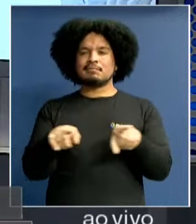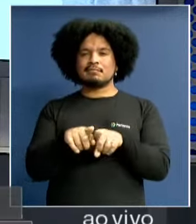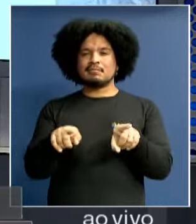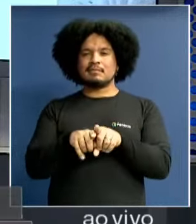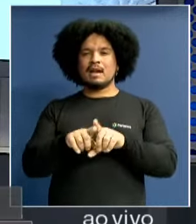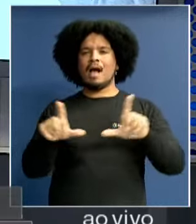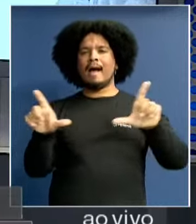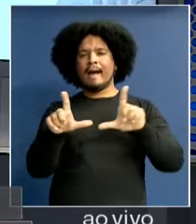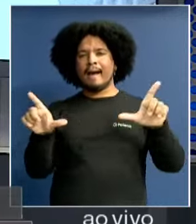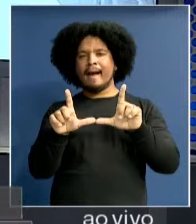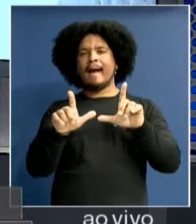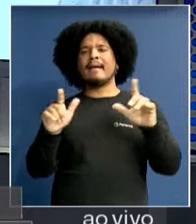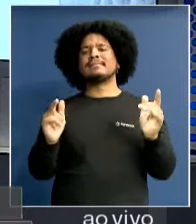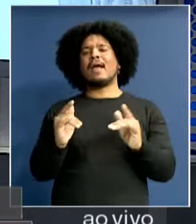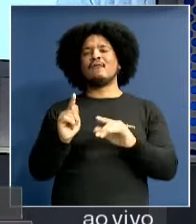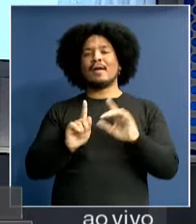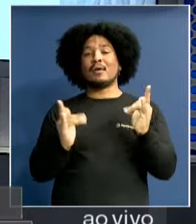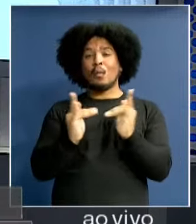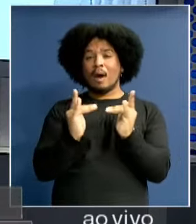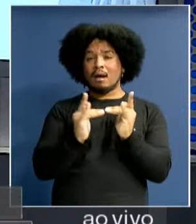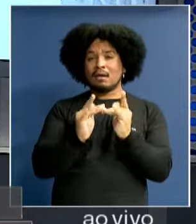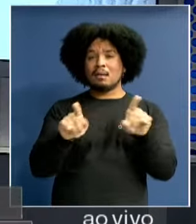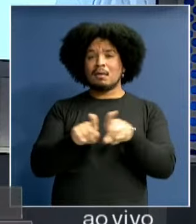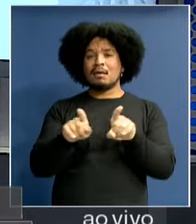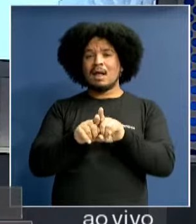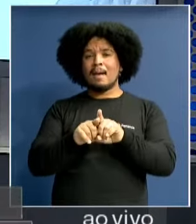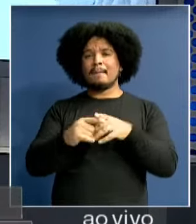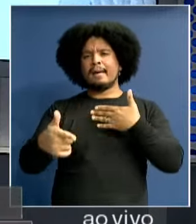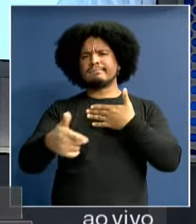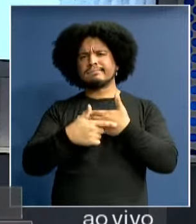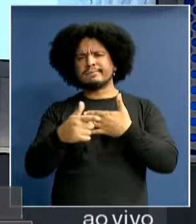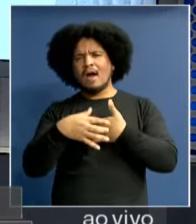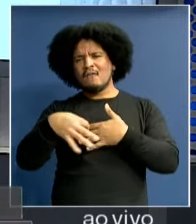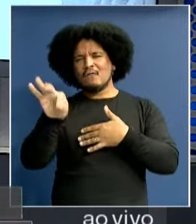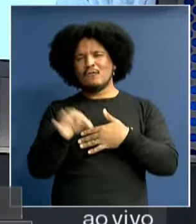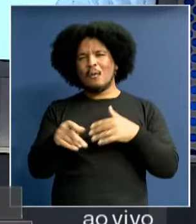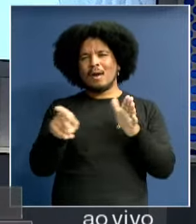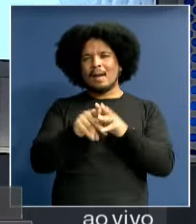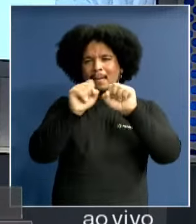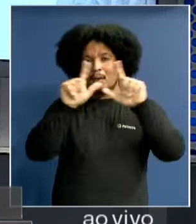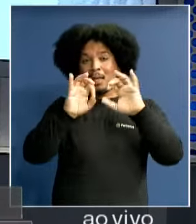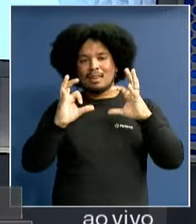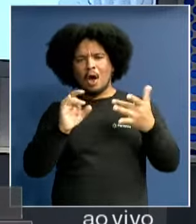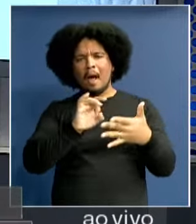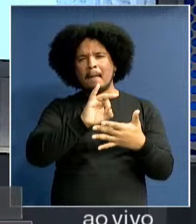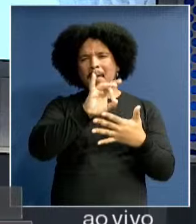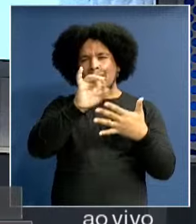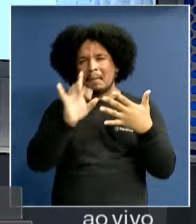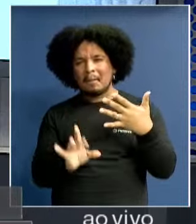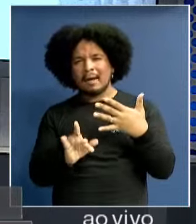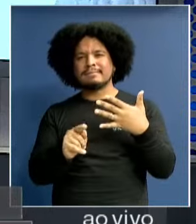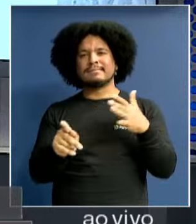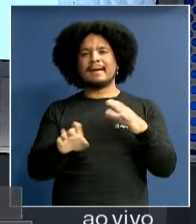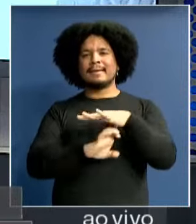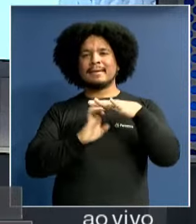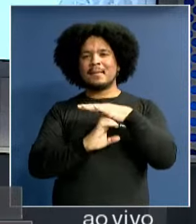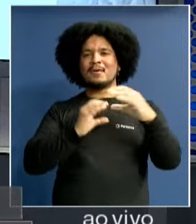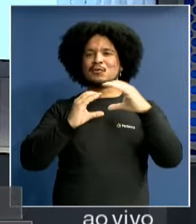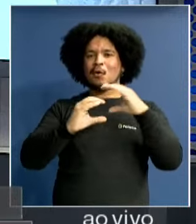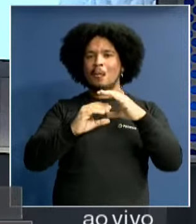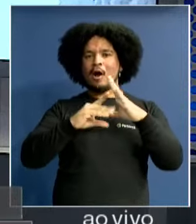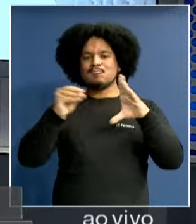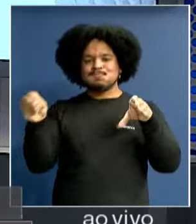TV Guaíba, antiga TV Guaíba, Folha da Manhã. Então, todos esses veículos de comunicação fizeram e fazem parte da